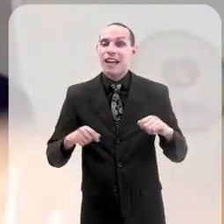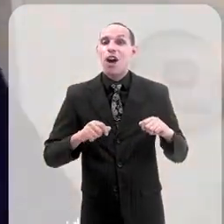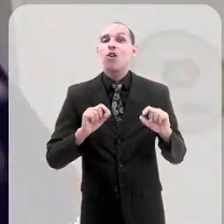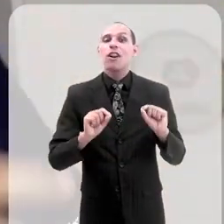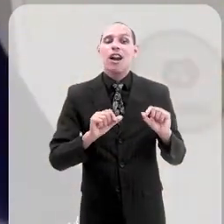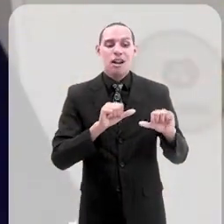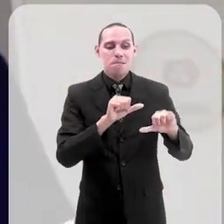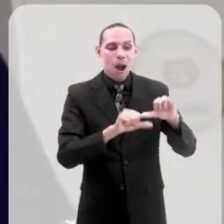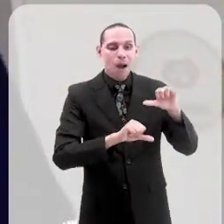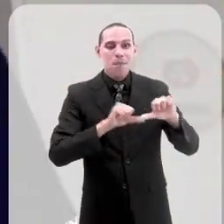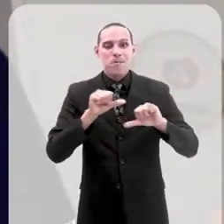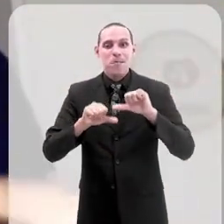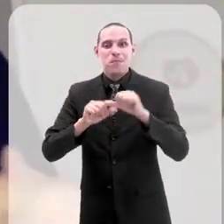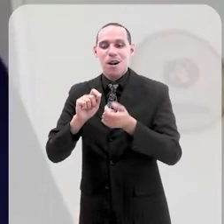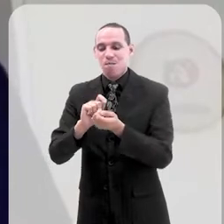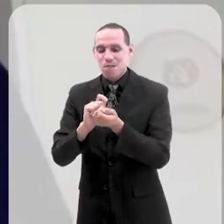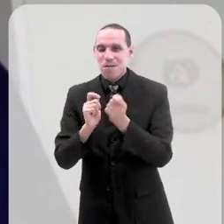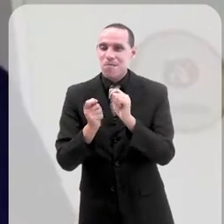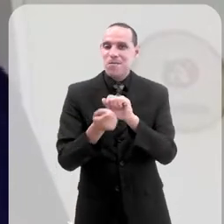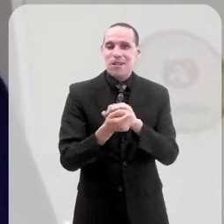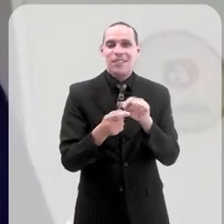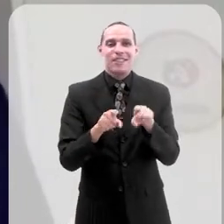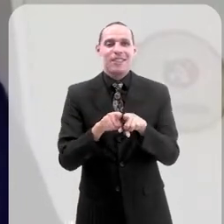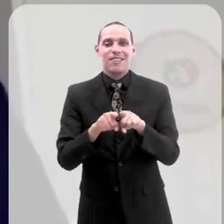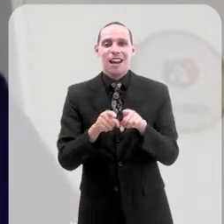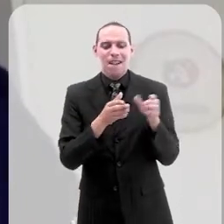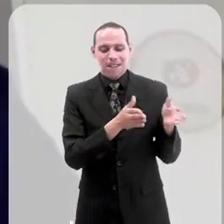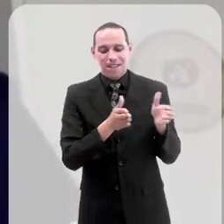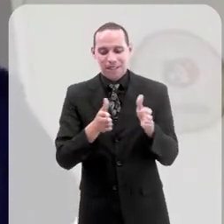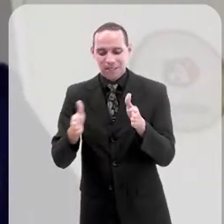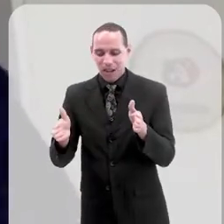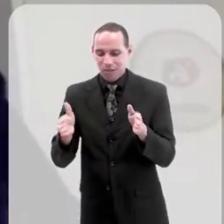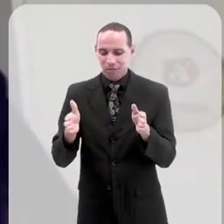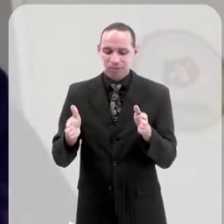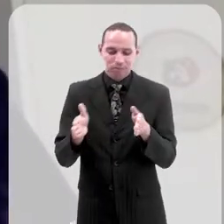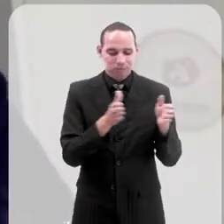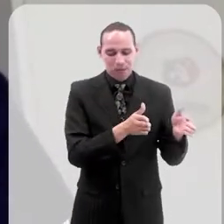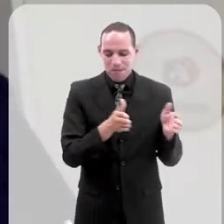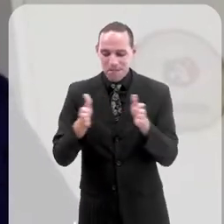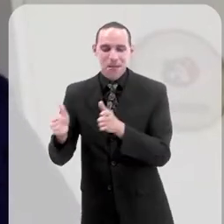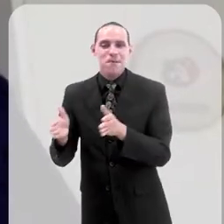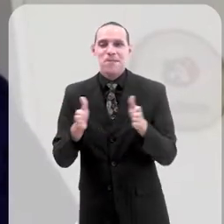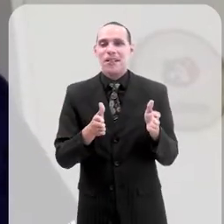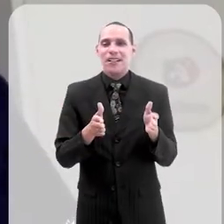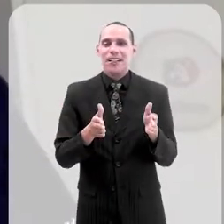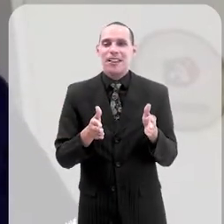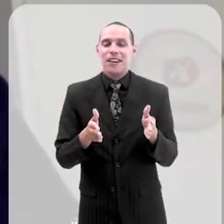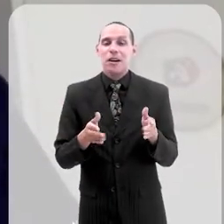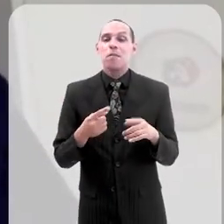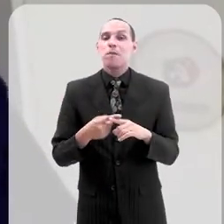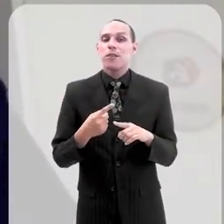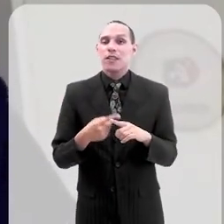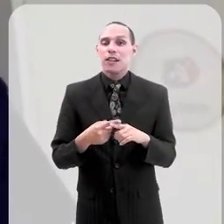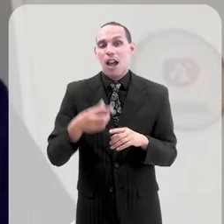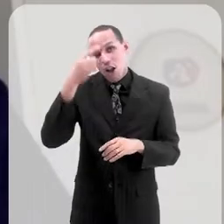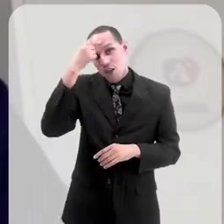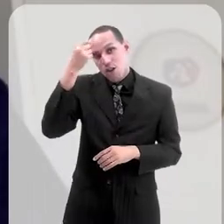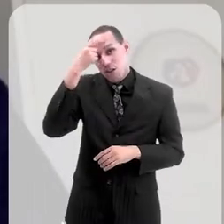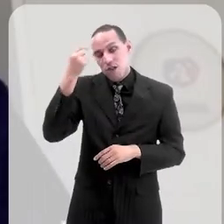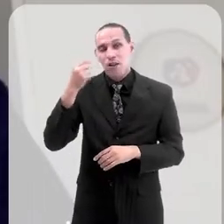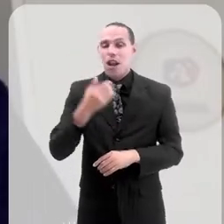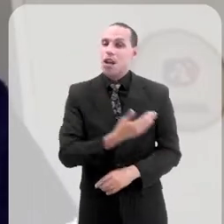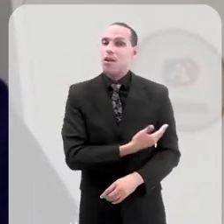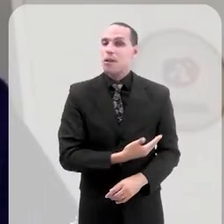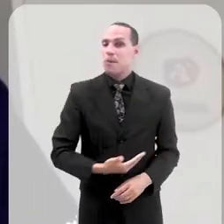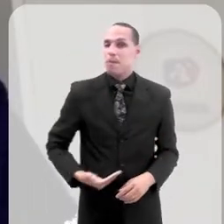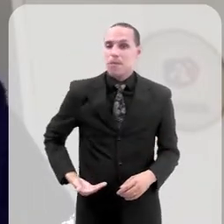adaptou, mudou as fases, o que eu acho muito legal. Porque eu fiz isso tudo numa universidade pública, né? Eu tive financiamento